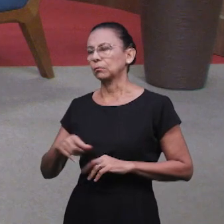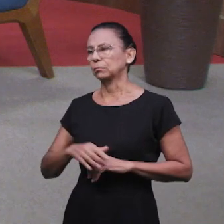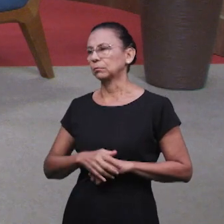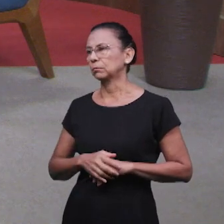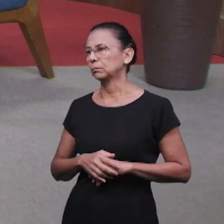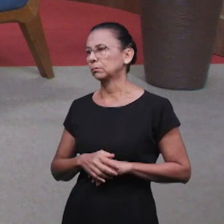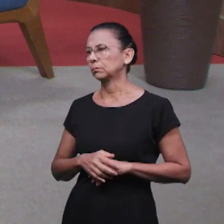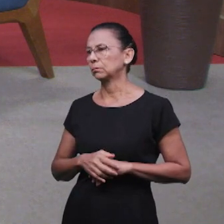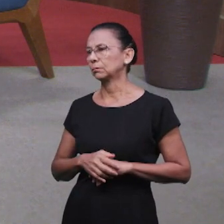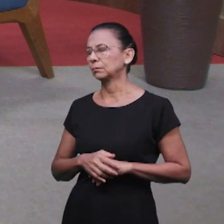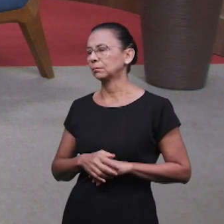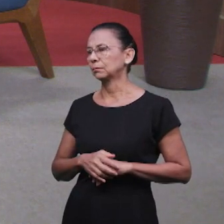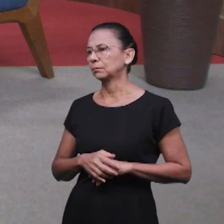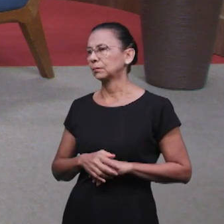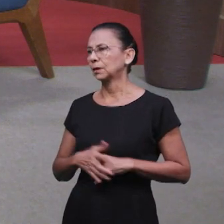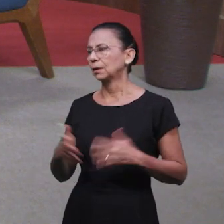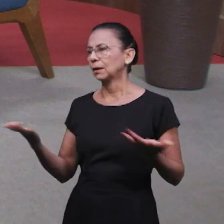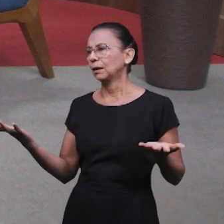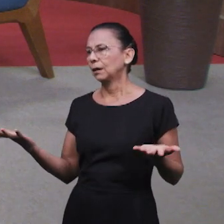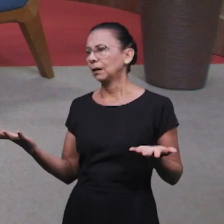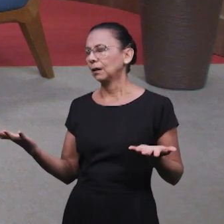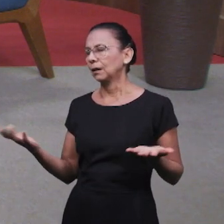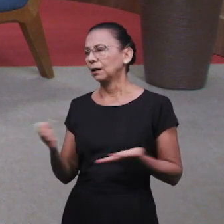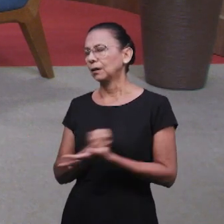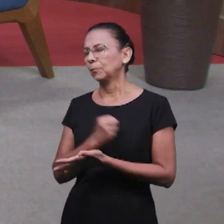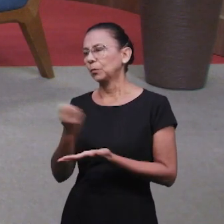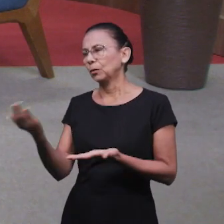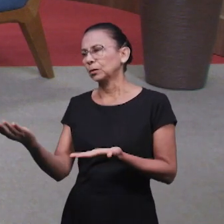possível. A gente não está na live hoje, né? Mas,